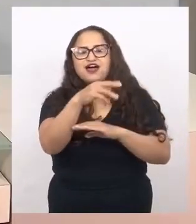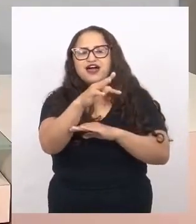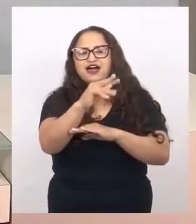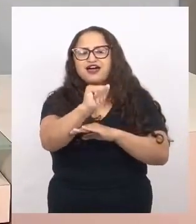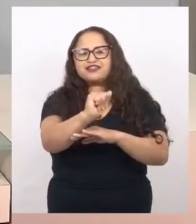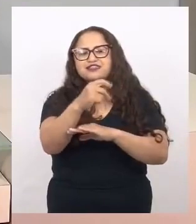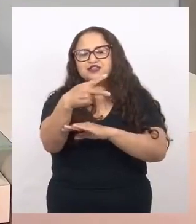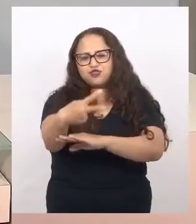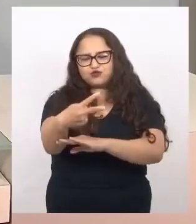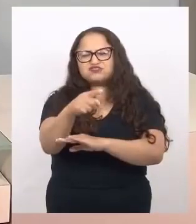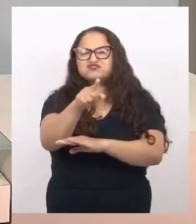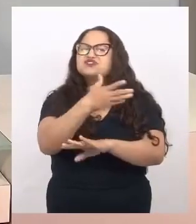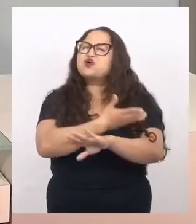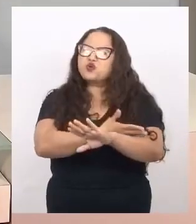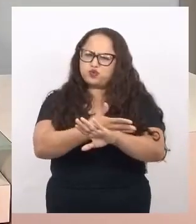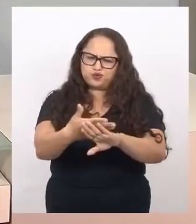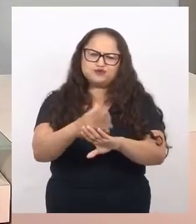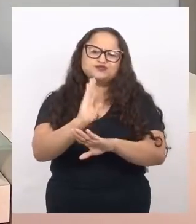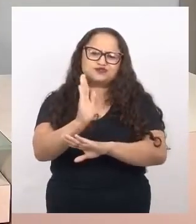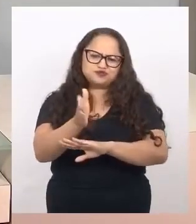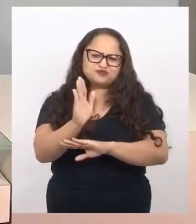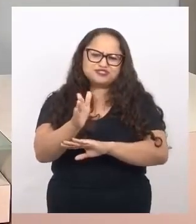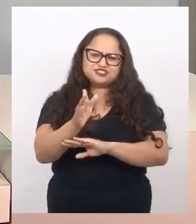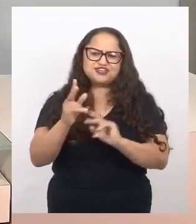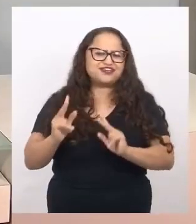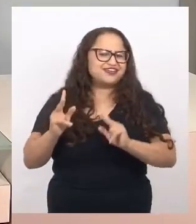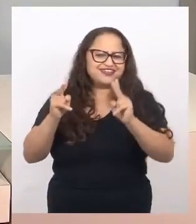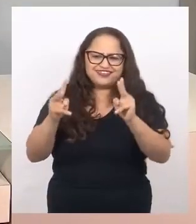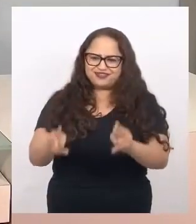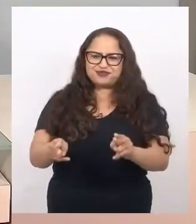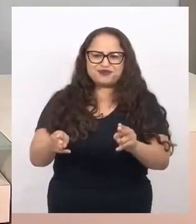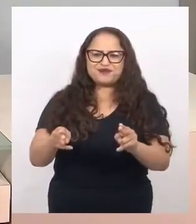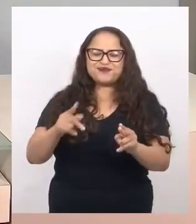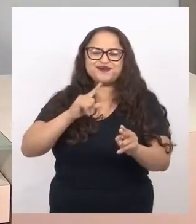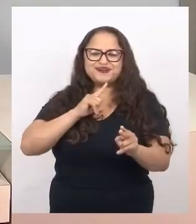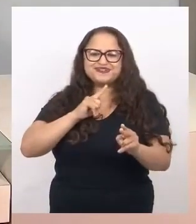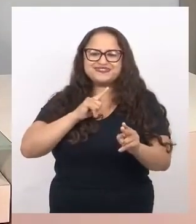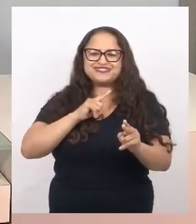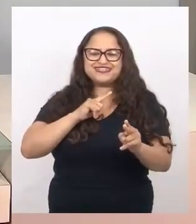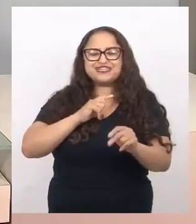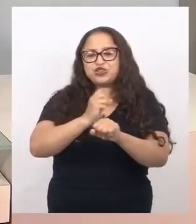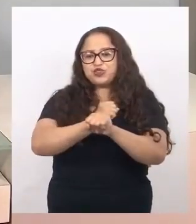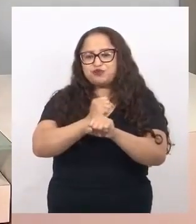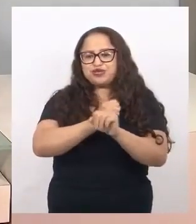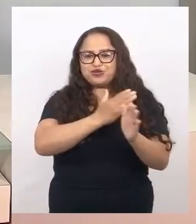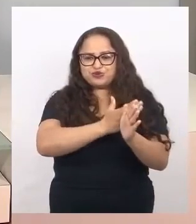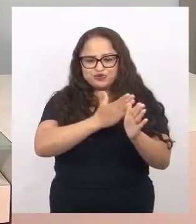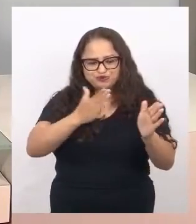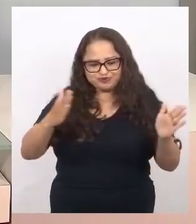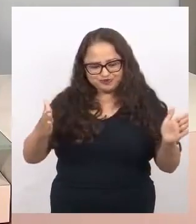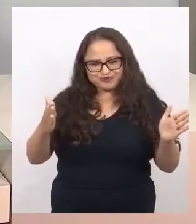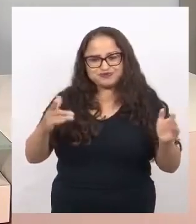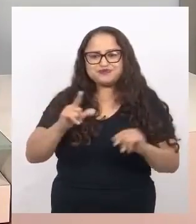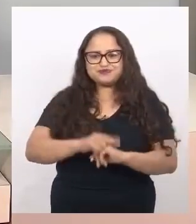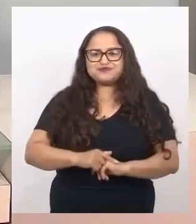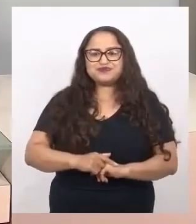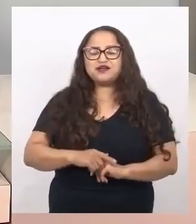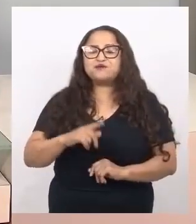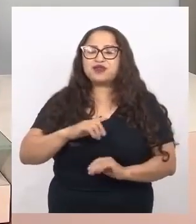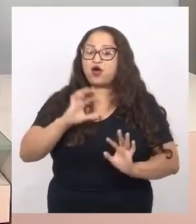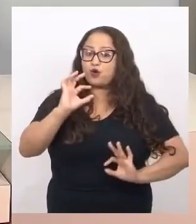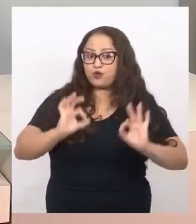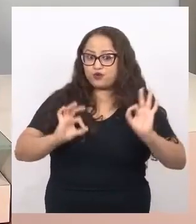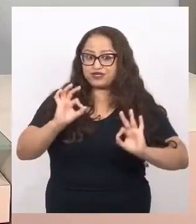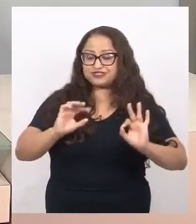vocês já estão acostumados, ela vai ser igual no decorrer do ano, para fazer esses ajustes pontuais. Aí no dia